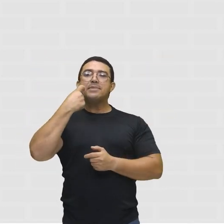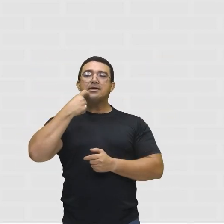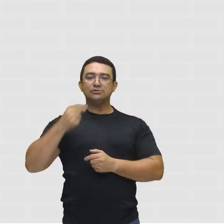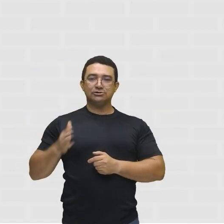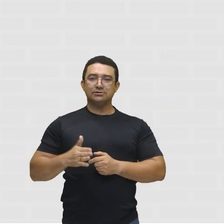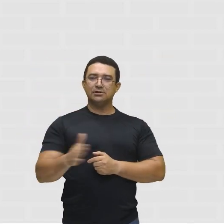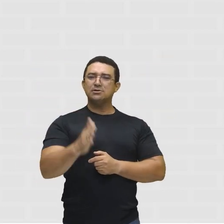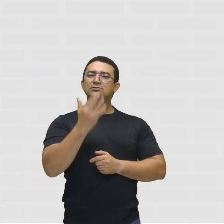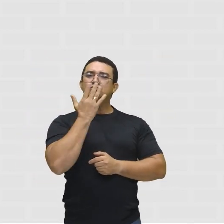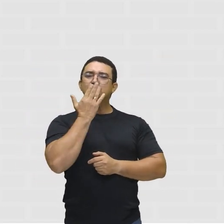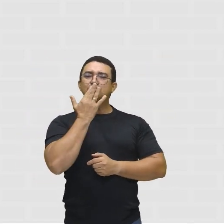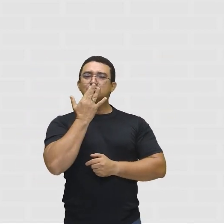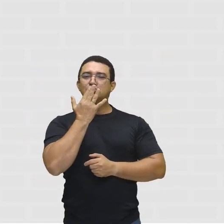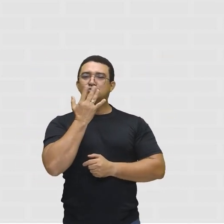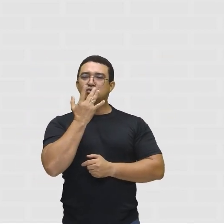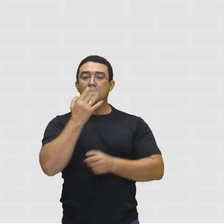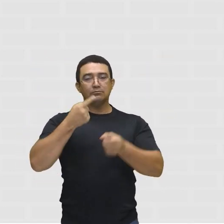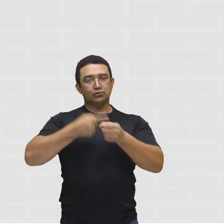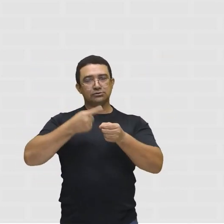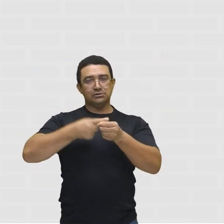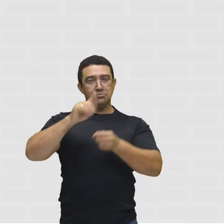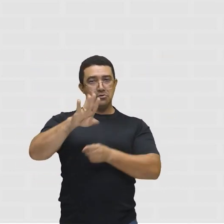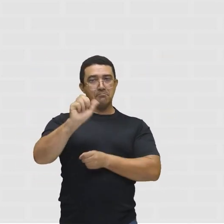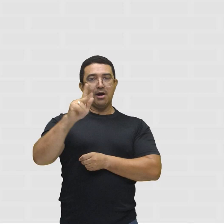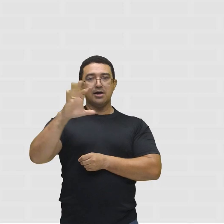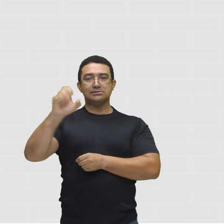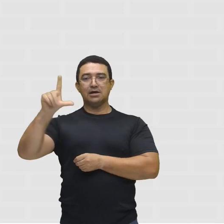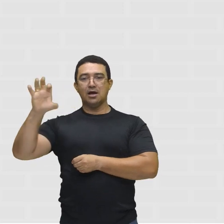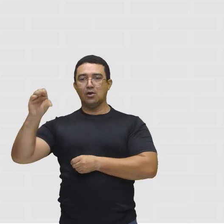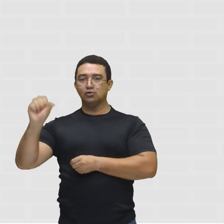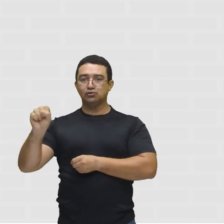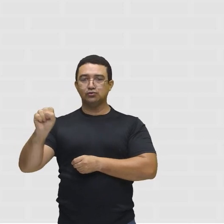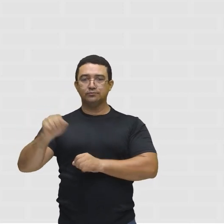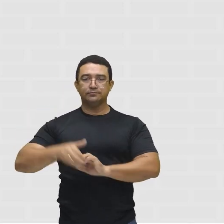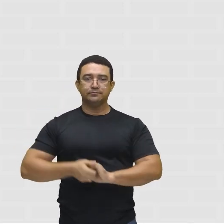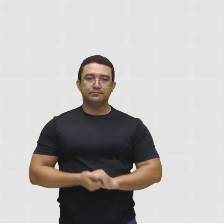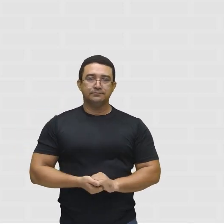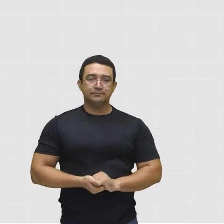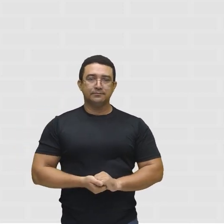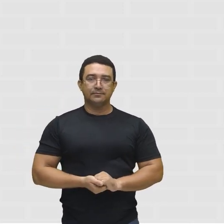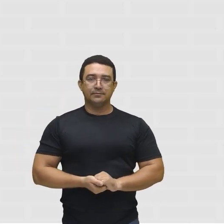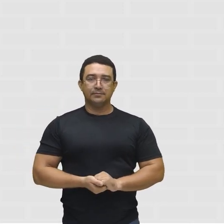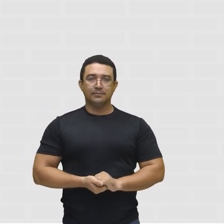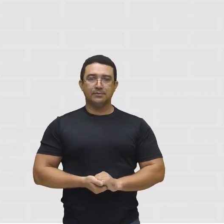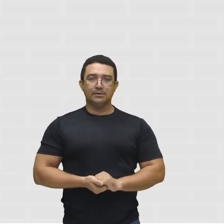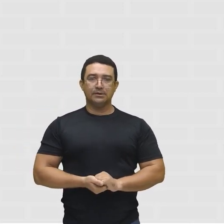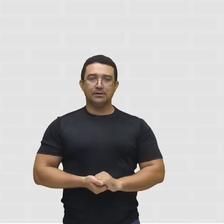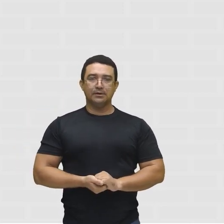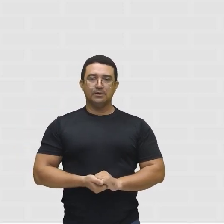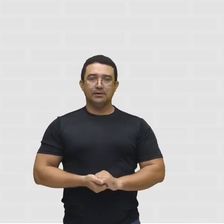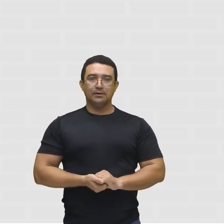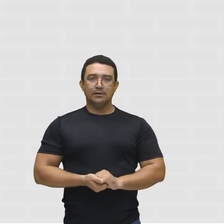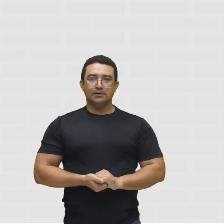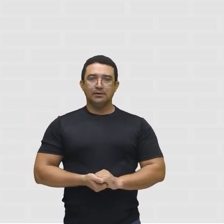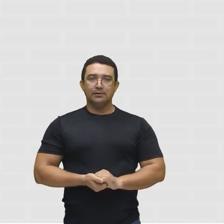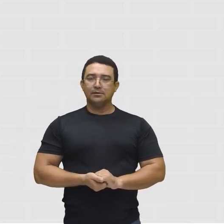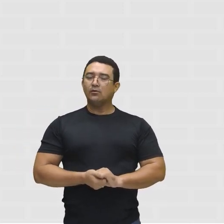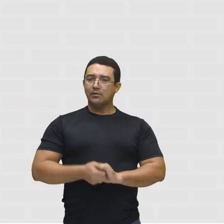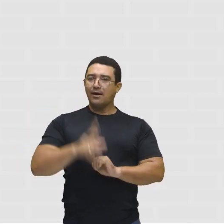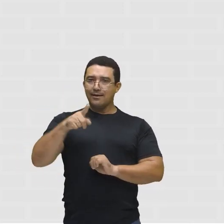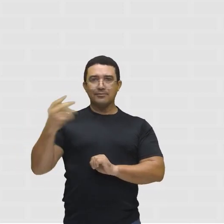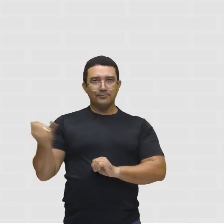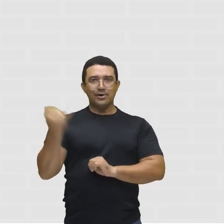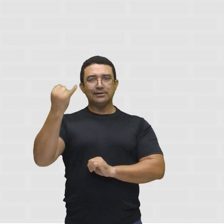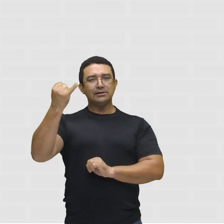Em Barcelos, certo? Então, acontece em Barcelos. Então, falando disso, da questão de